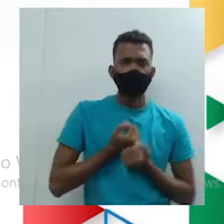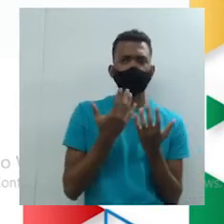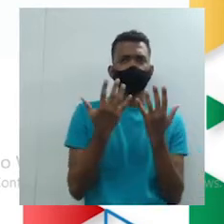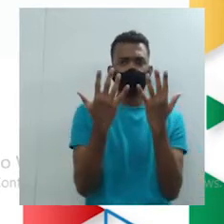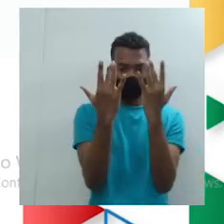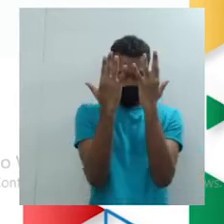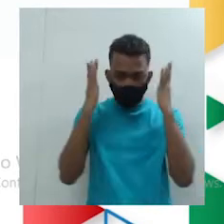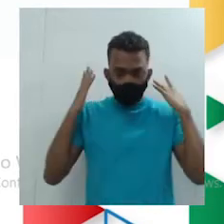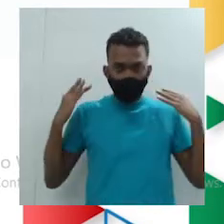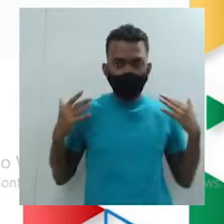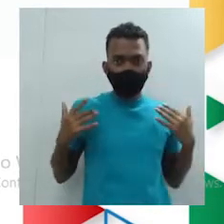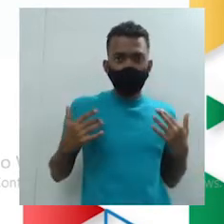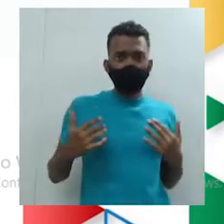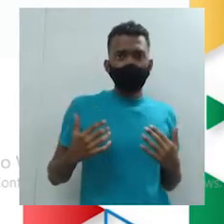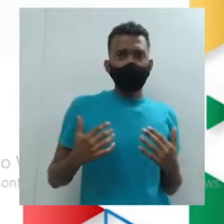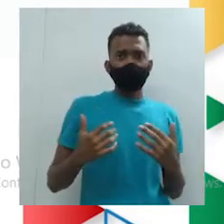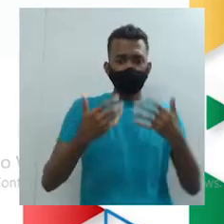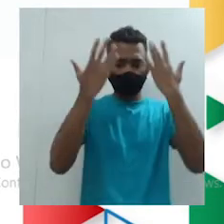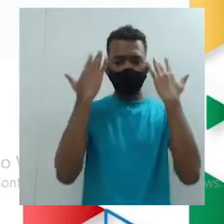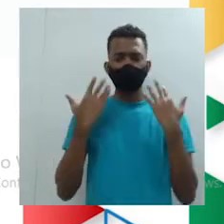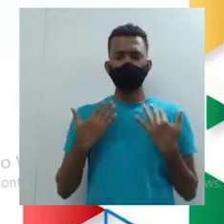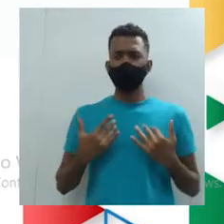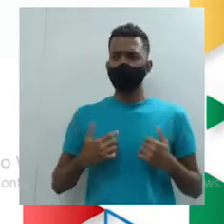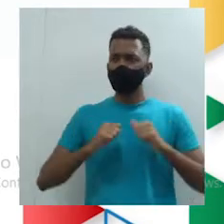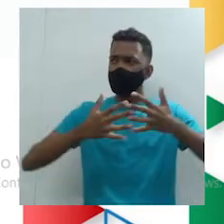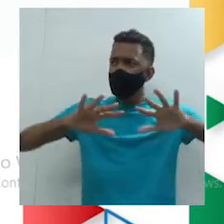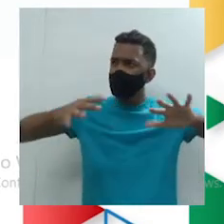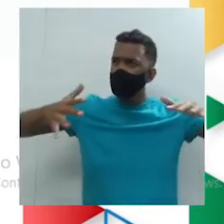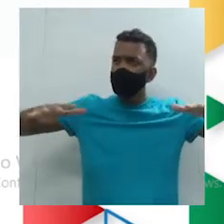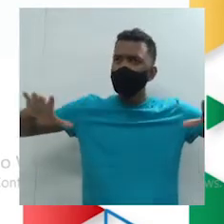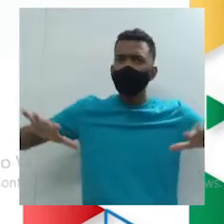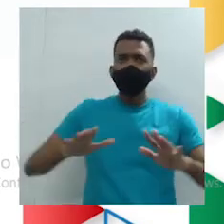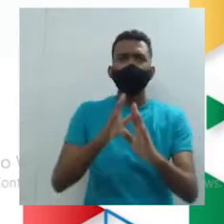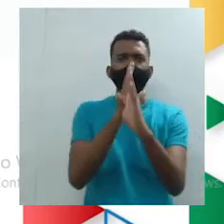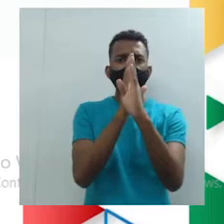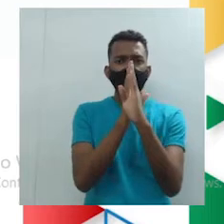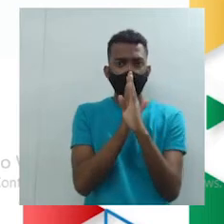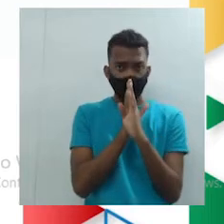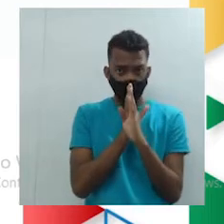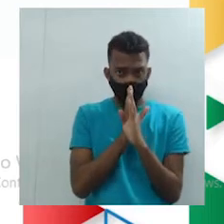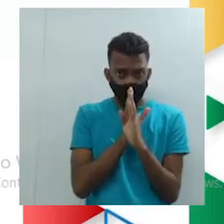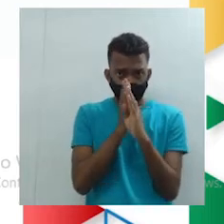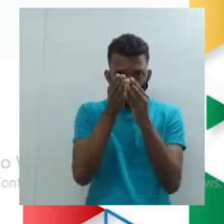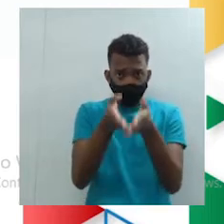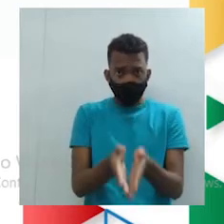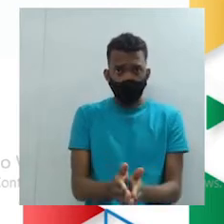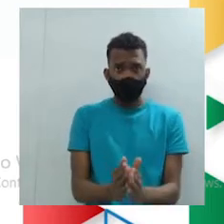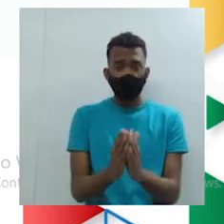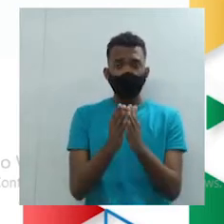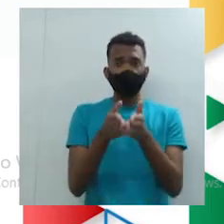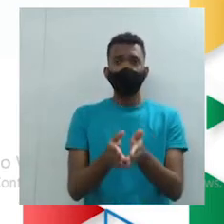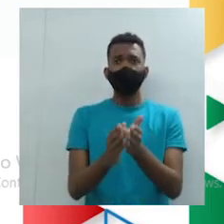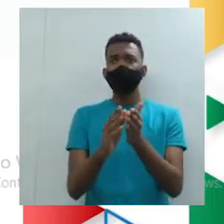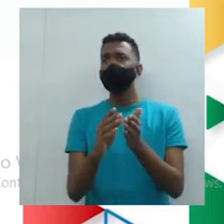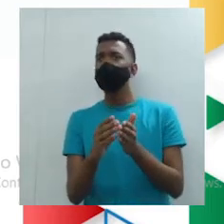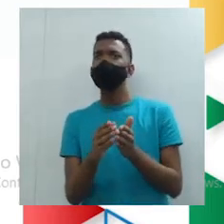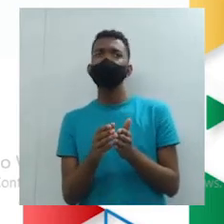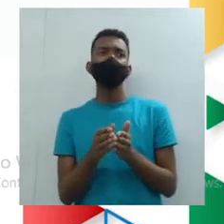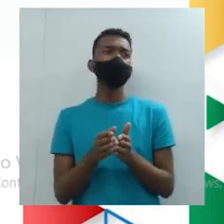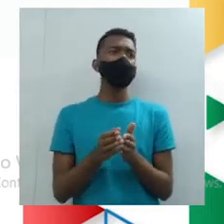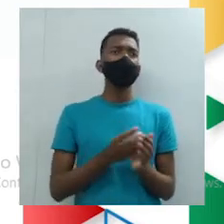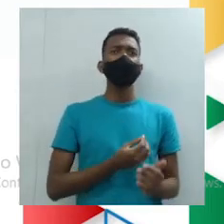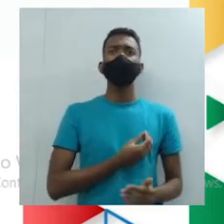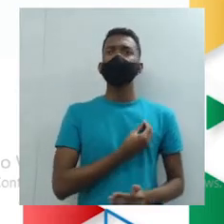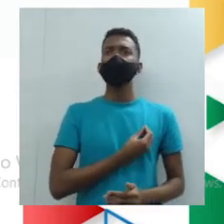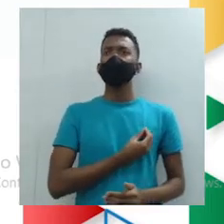audácia, e te procuro em mares de silêncio, onde precisa e límpida resides. Professor Robson, como o senhor já comentou,